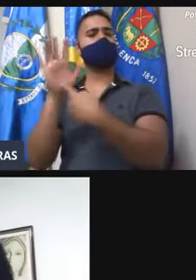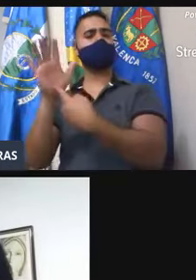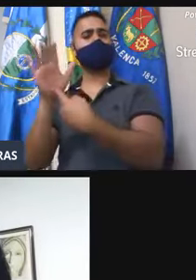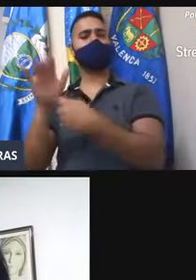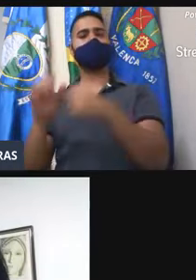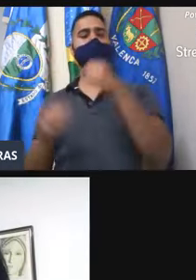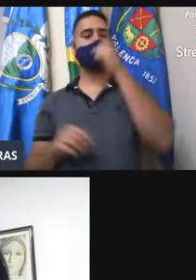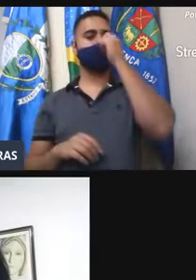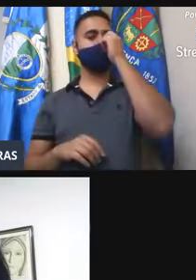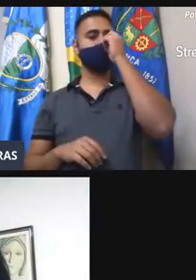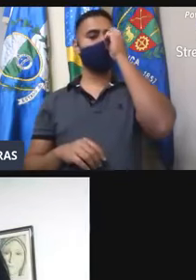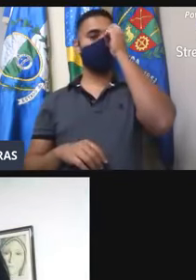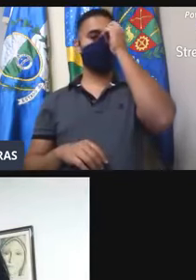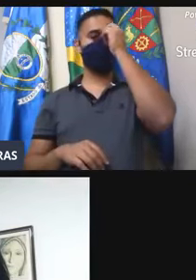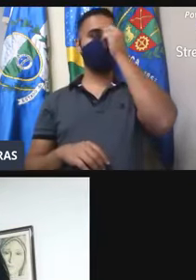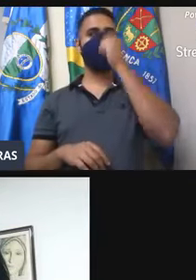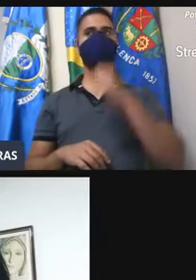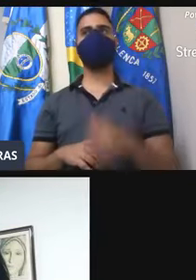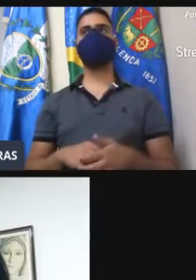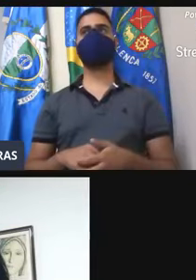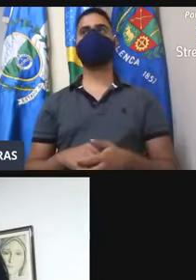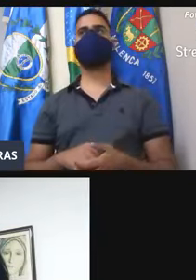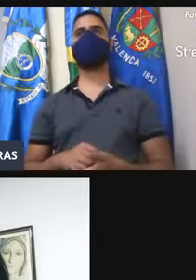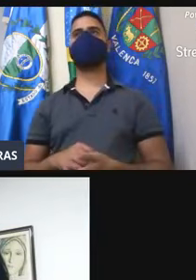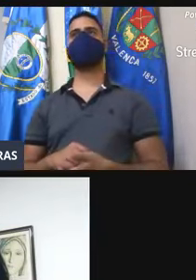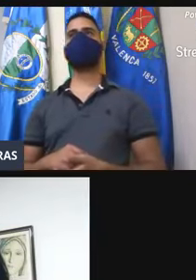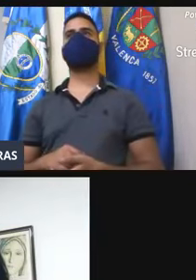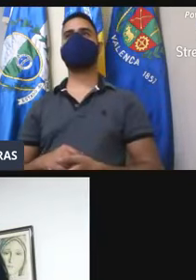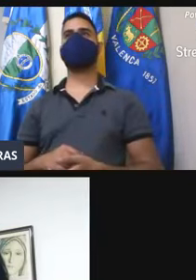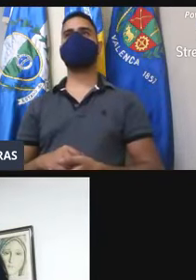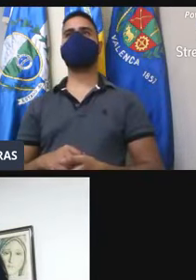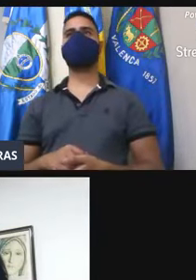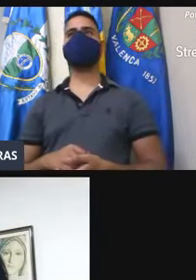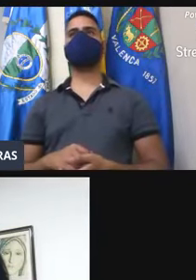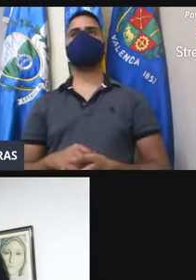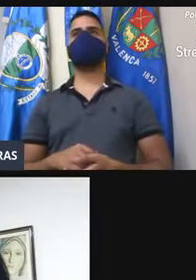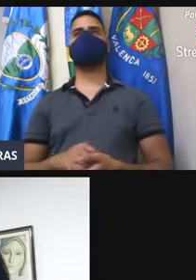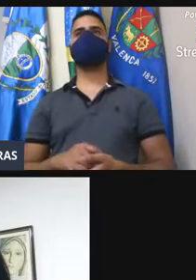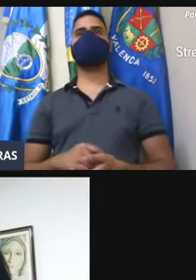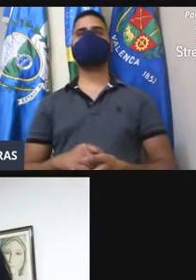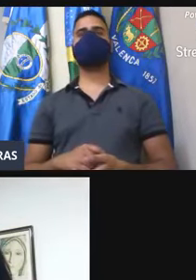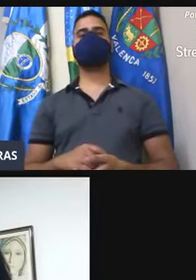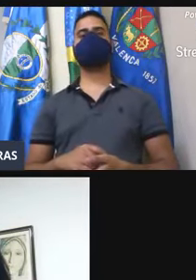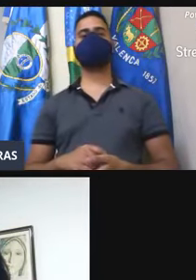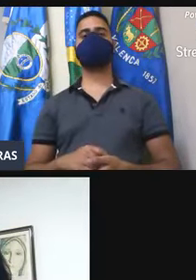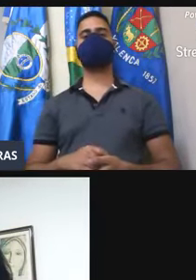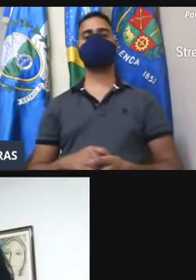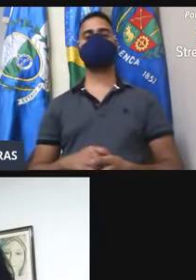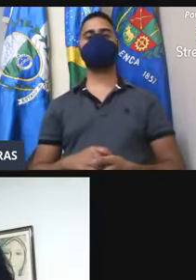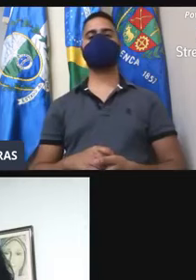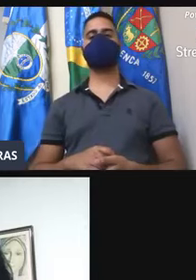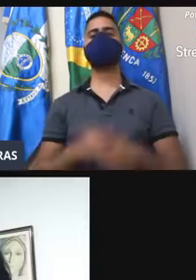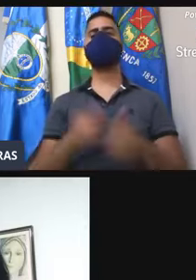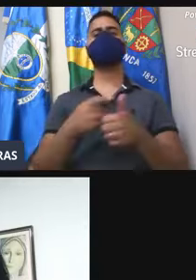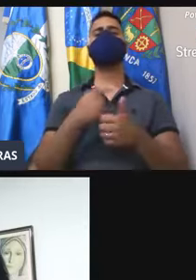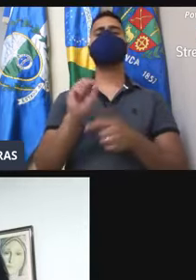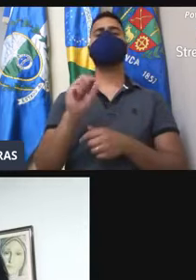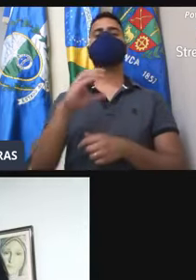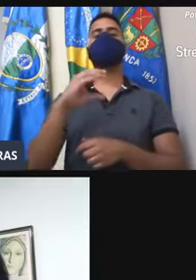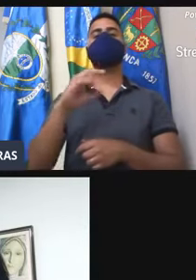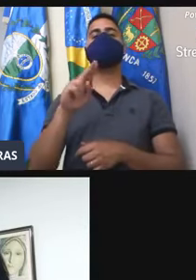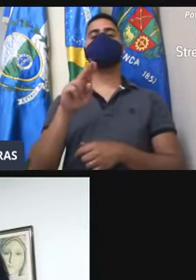aqui o destaque de duas situações que defendo. Uma é o Curumim, lá na